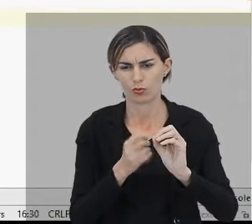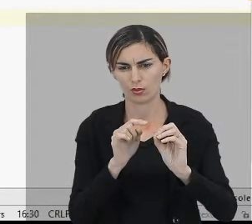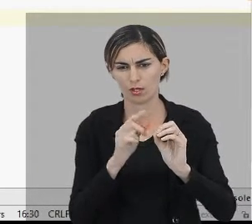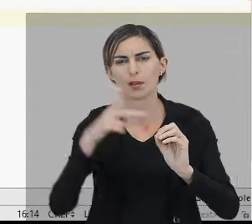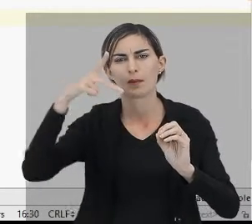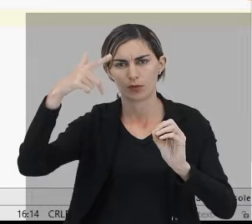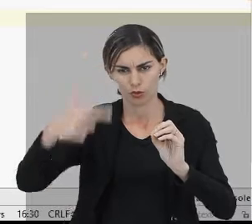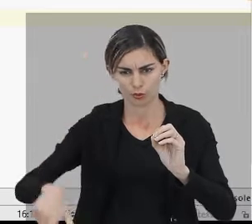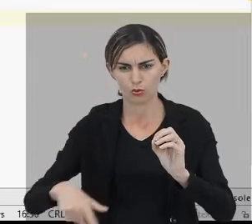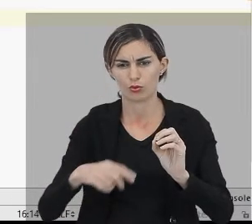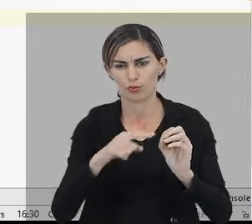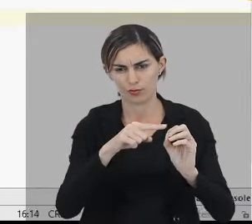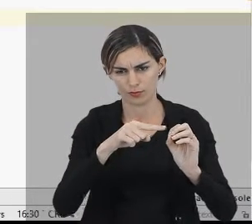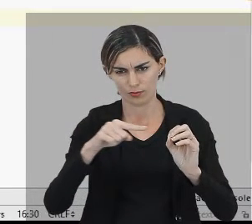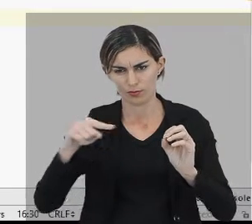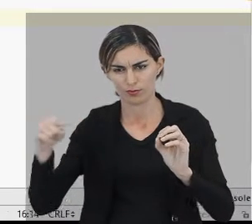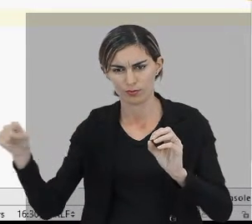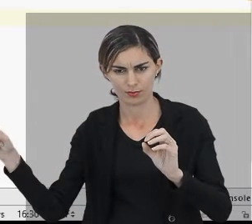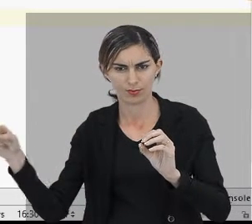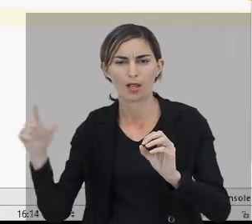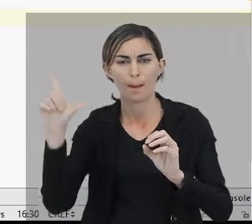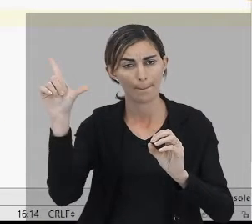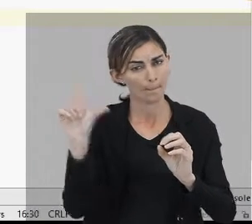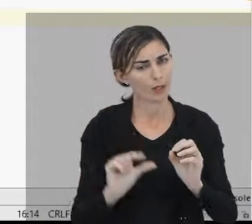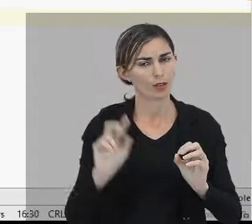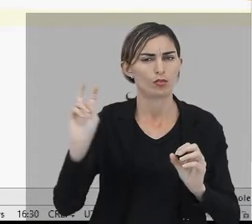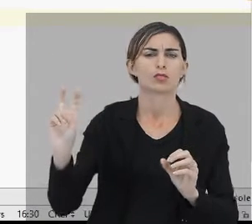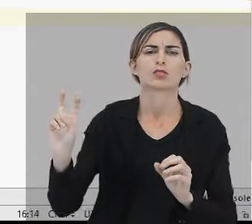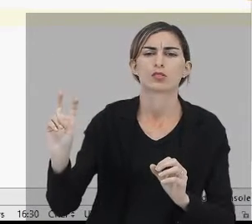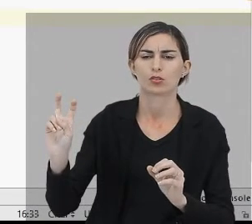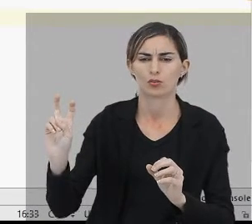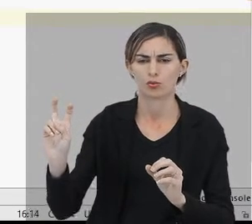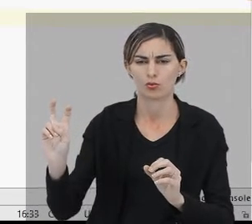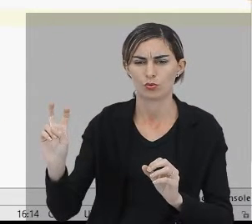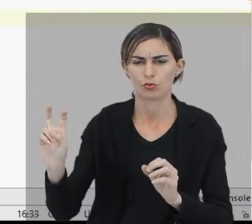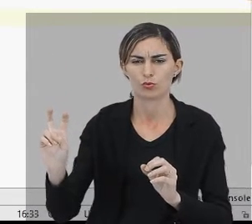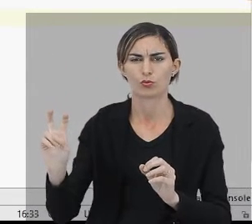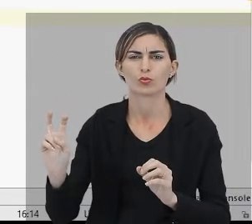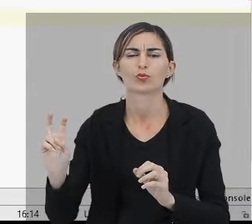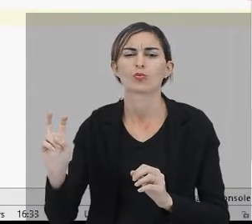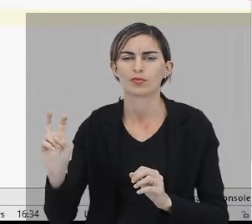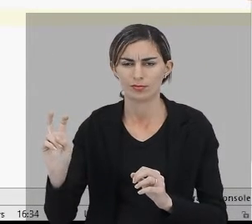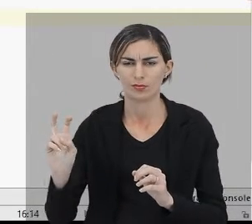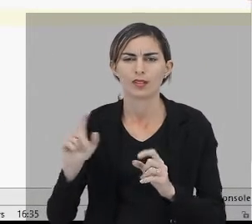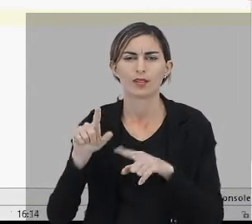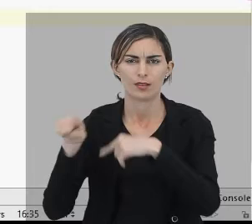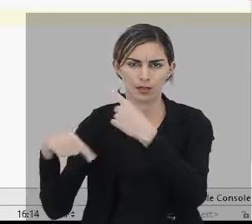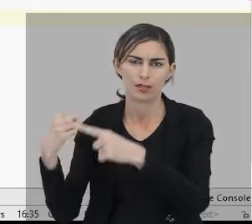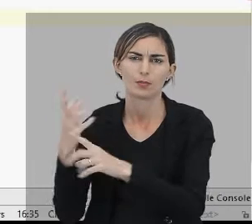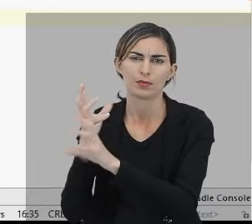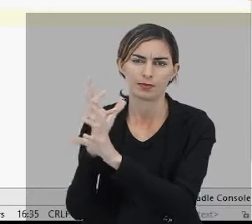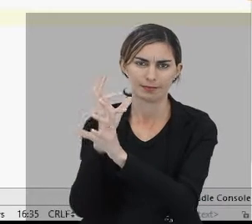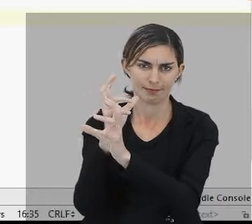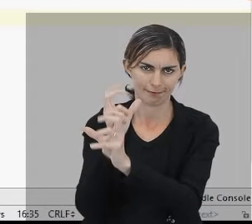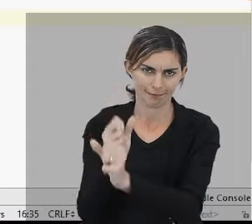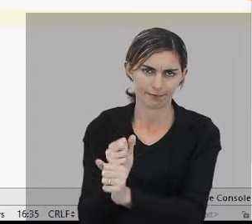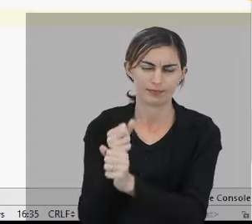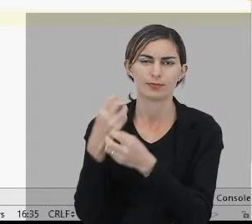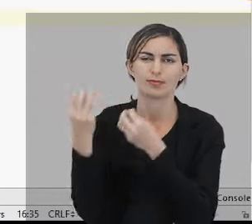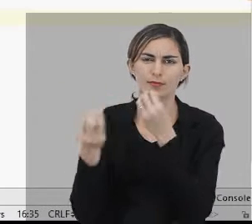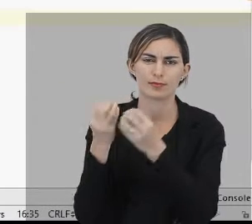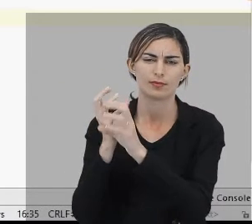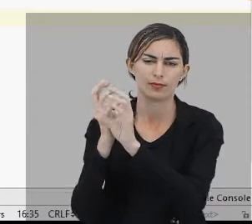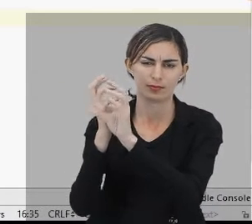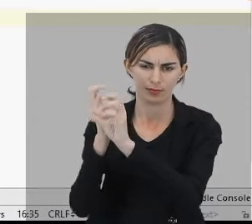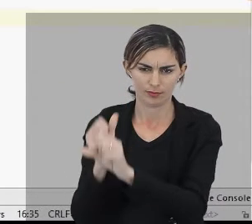condição de repetição, que é enquanto for menor do que 5, e a contagem, a forma de contagem, que